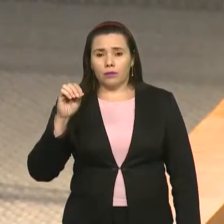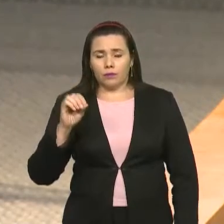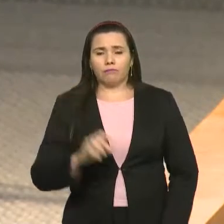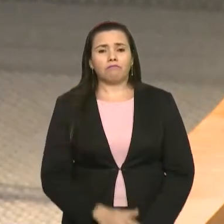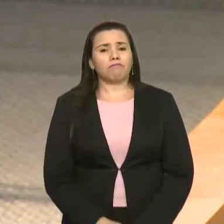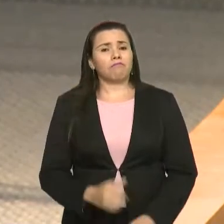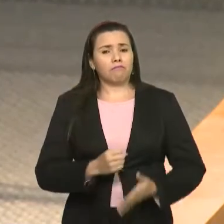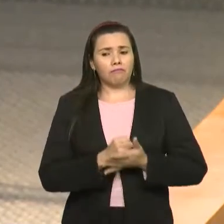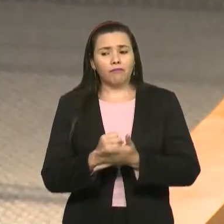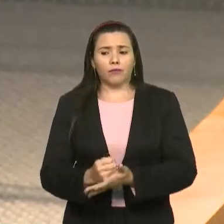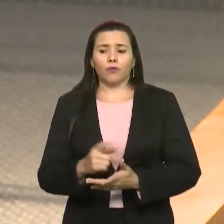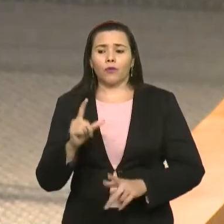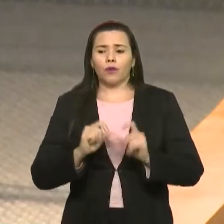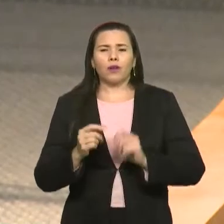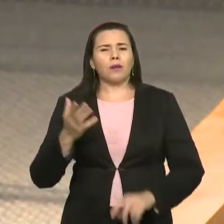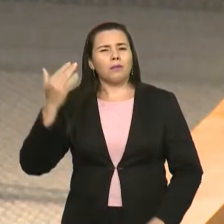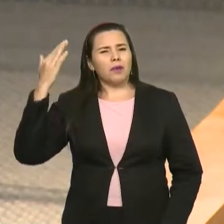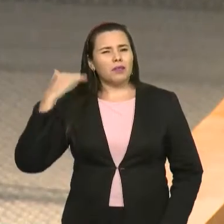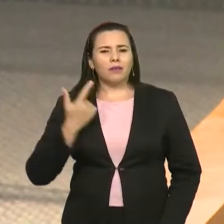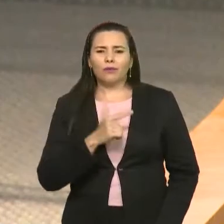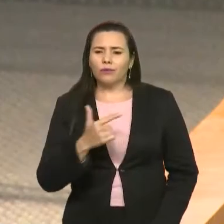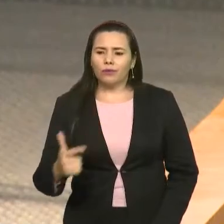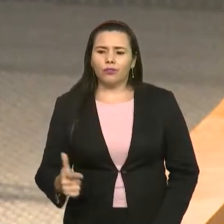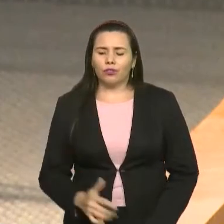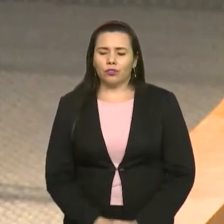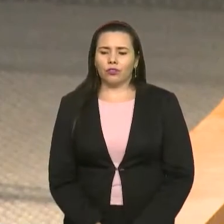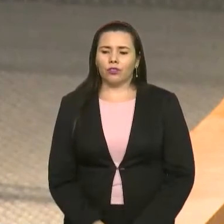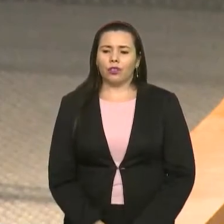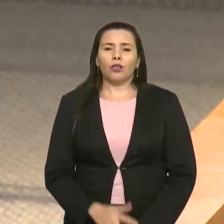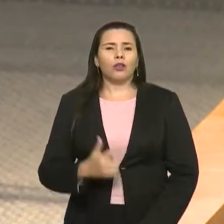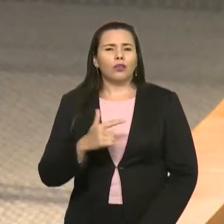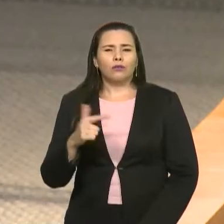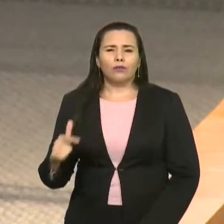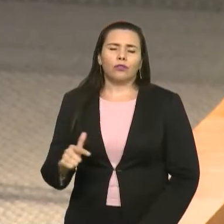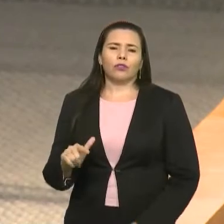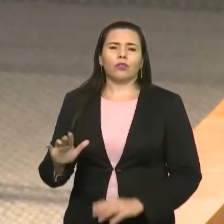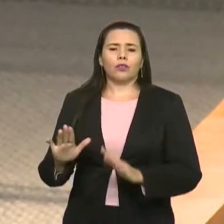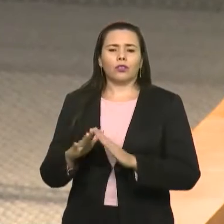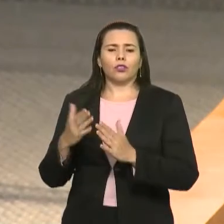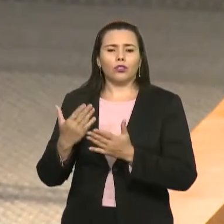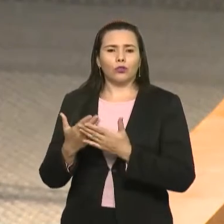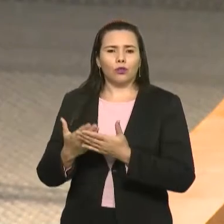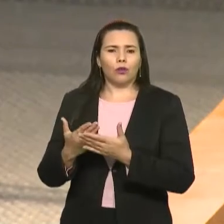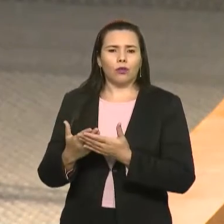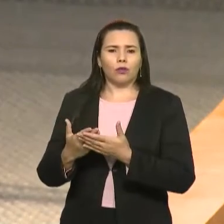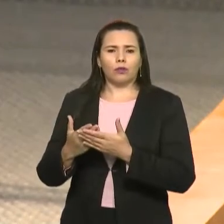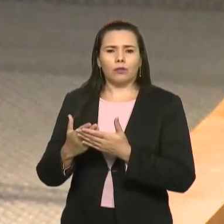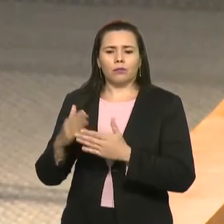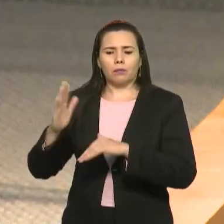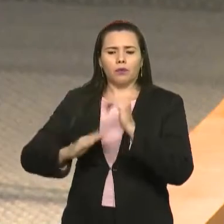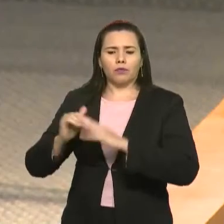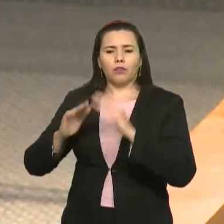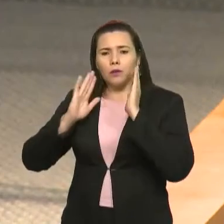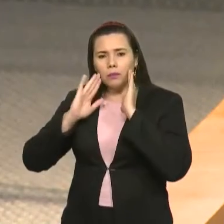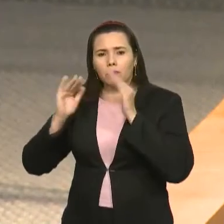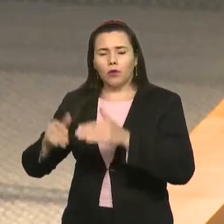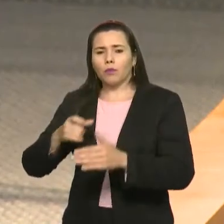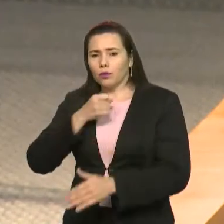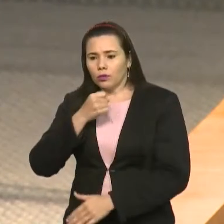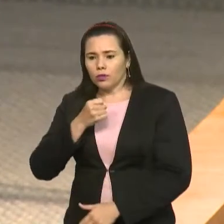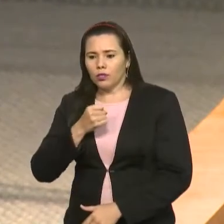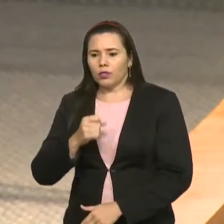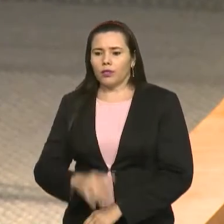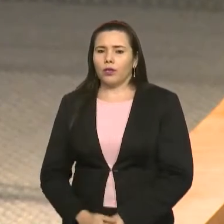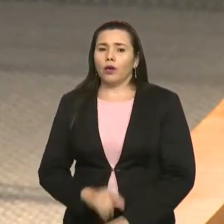que o jornal Estado, quando ainda não existia escola de jornalismo, ele servia ali como apoio para a construção